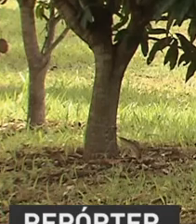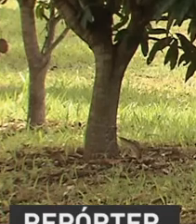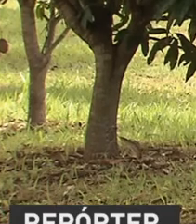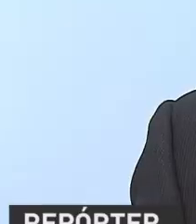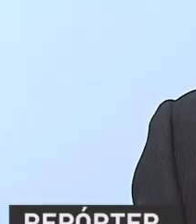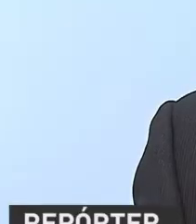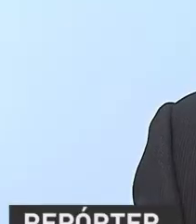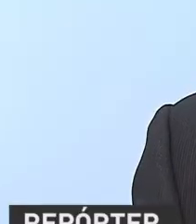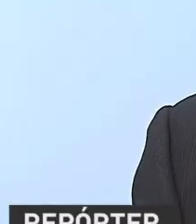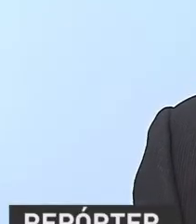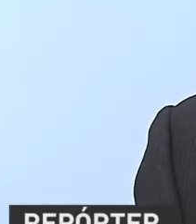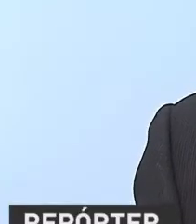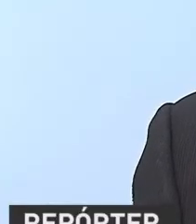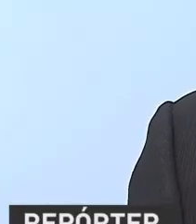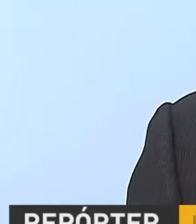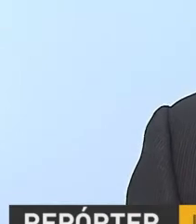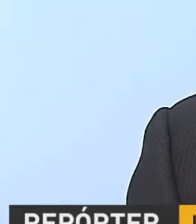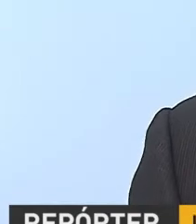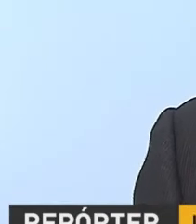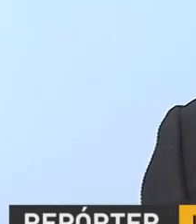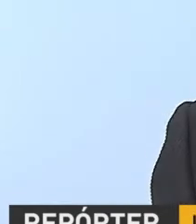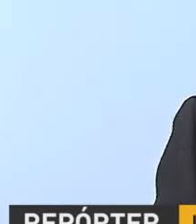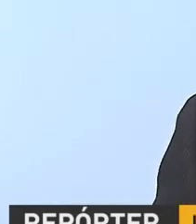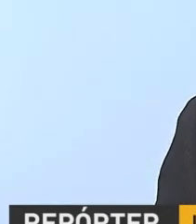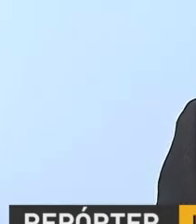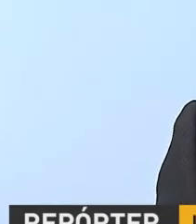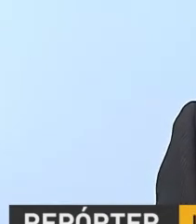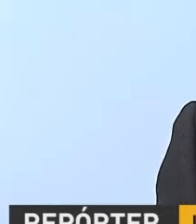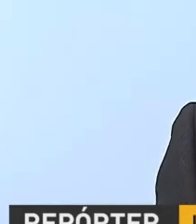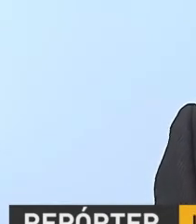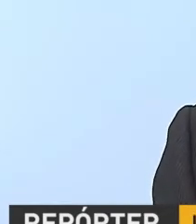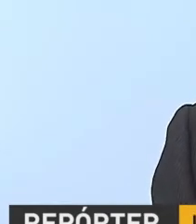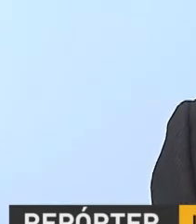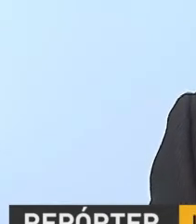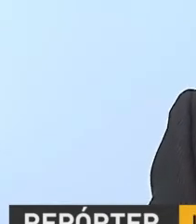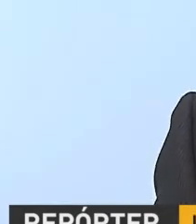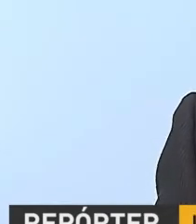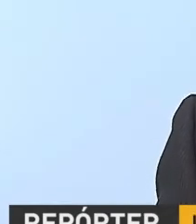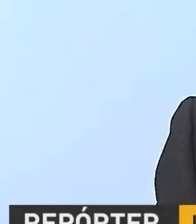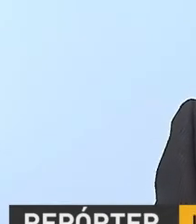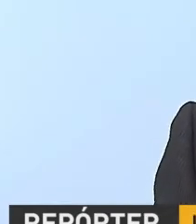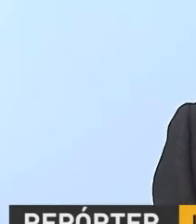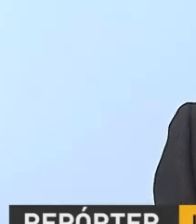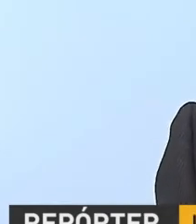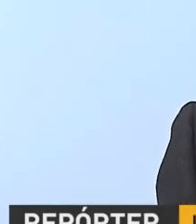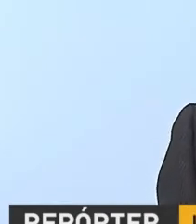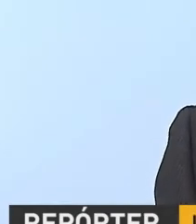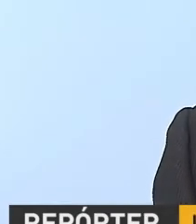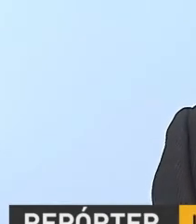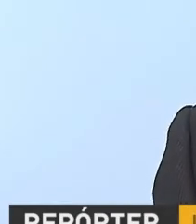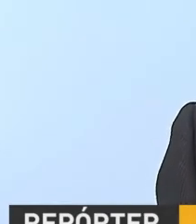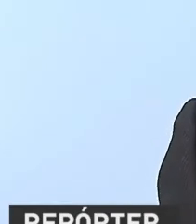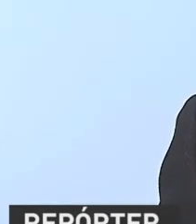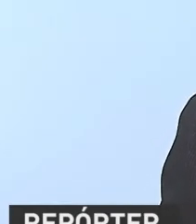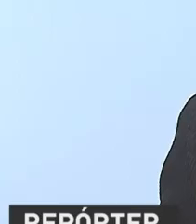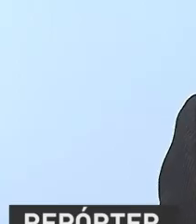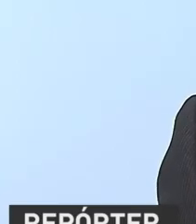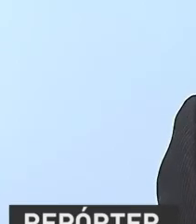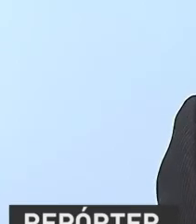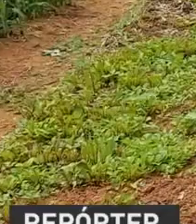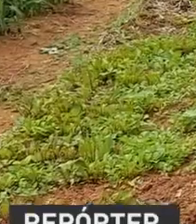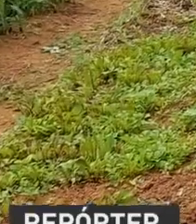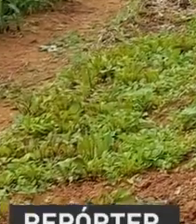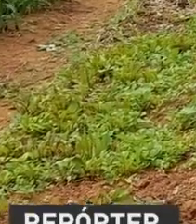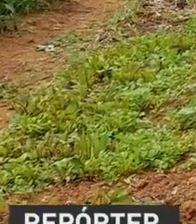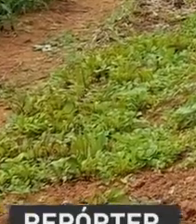é aquela política que orienta os agricultores leva o conhecimento inclusive é difundido em todas as políticas públicas para os agricultores